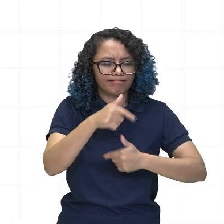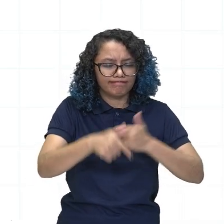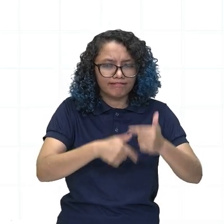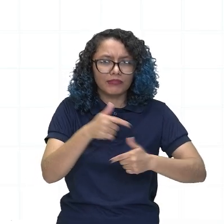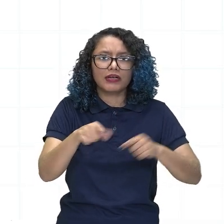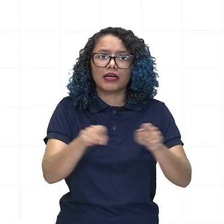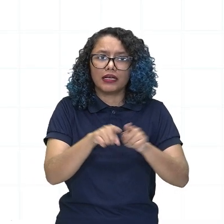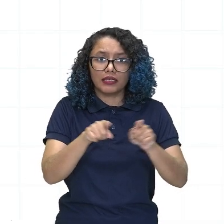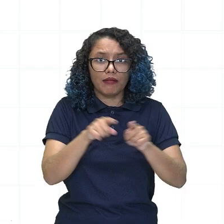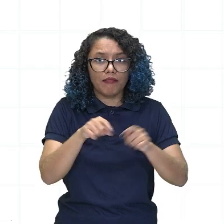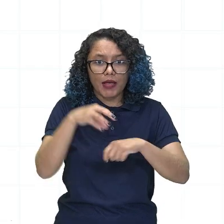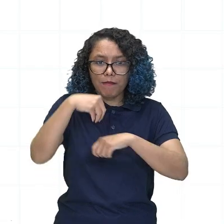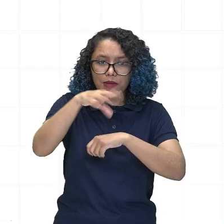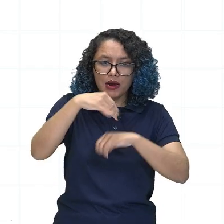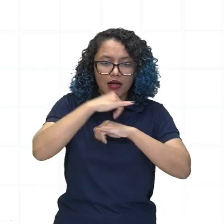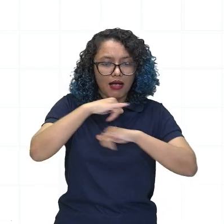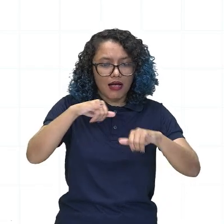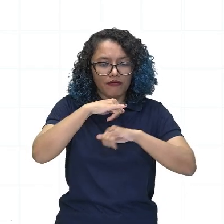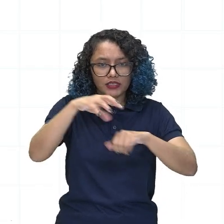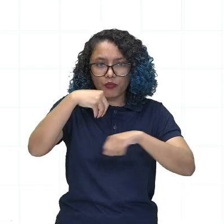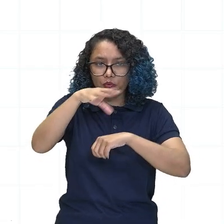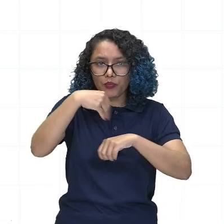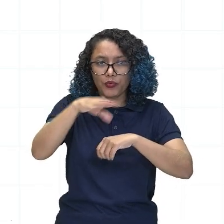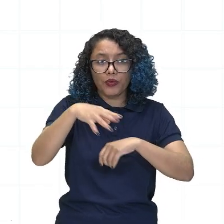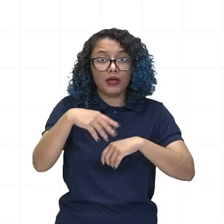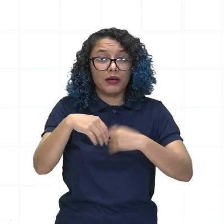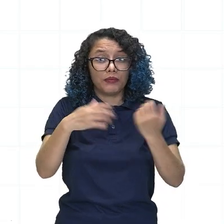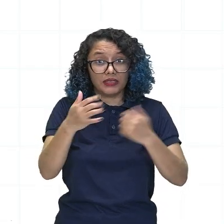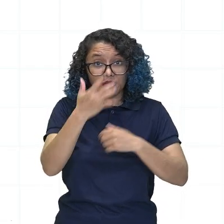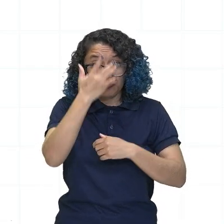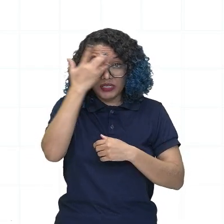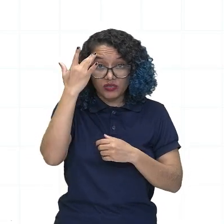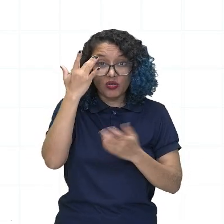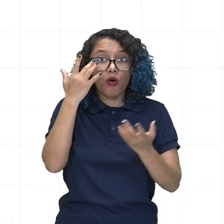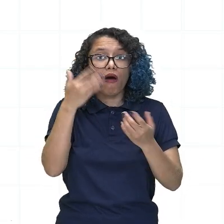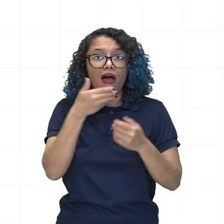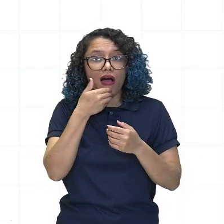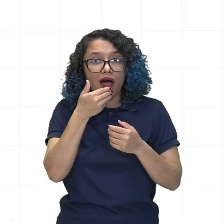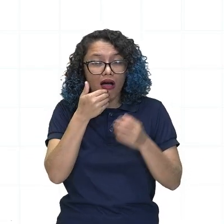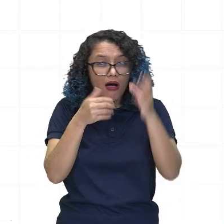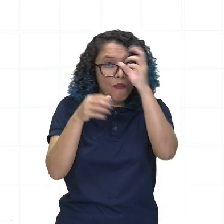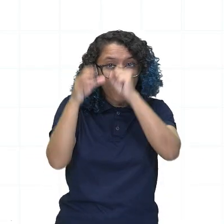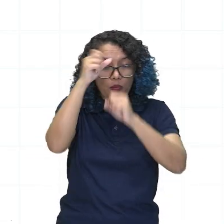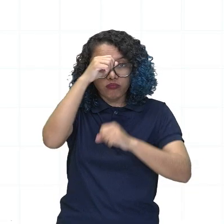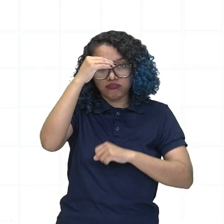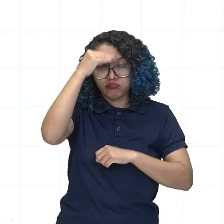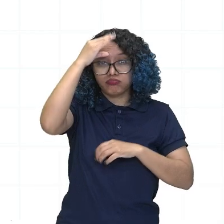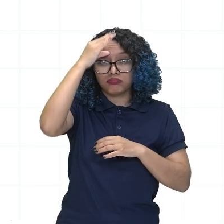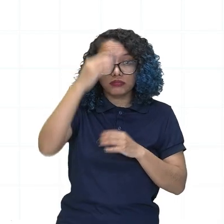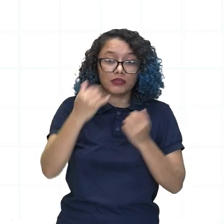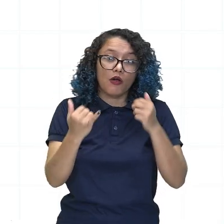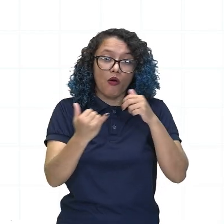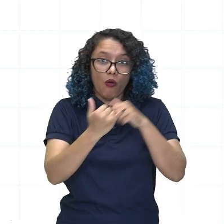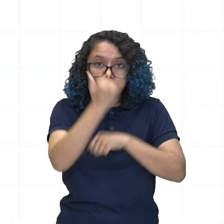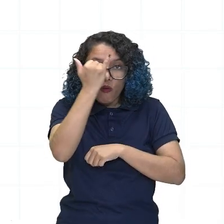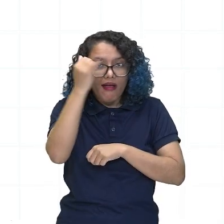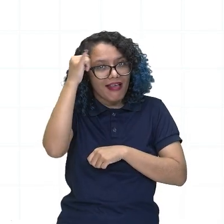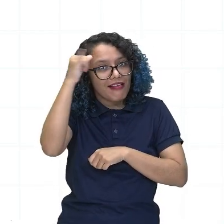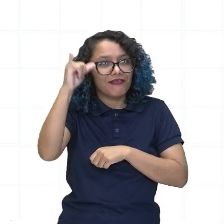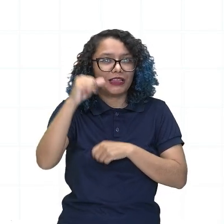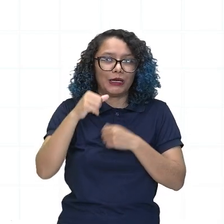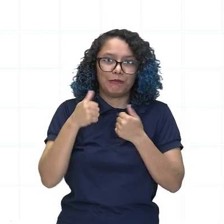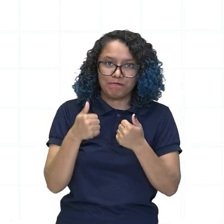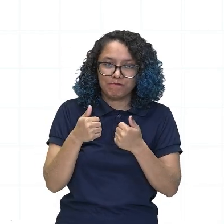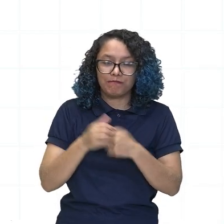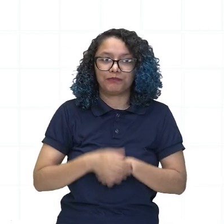de alerta para a educação também das pessoas, para que elas não caiam nessas fraudes, ok? Vimos também outro